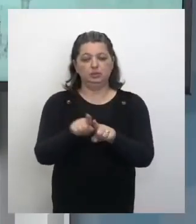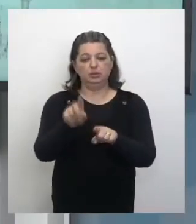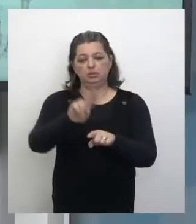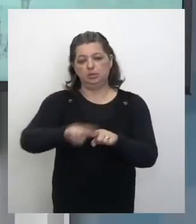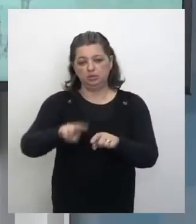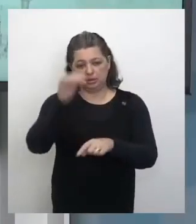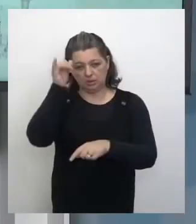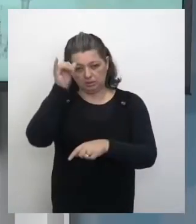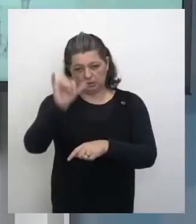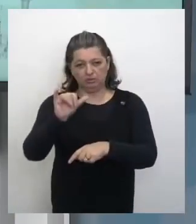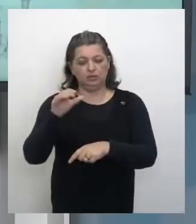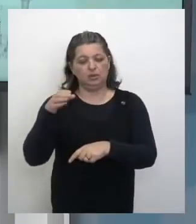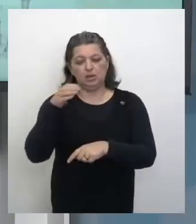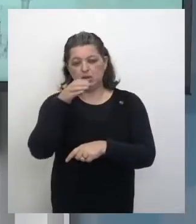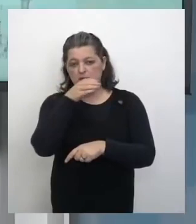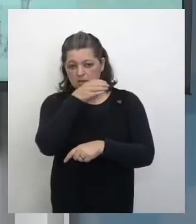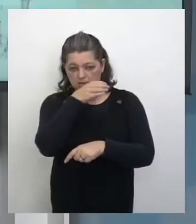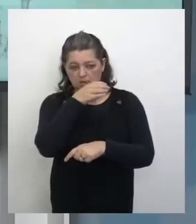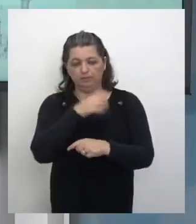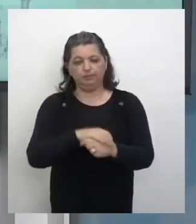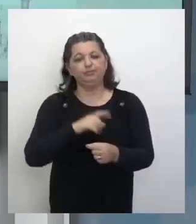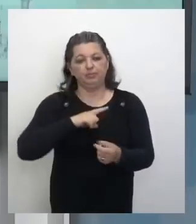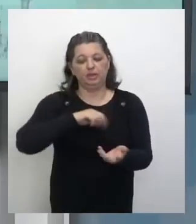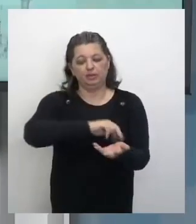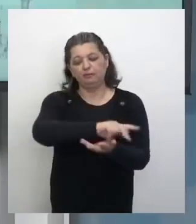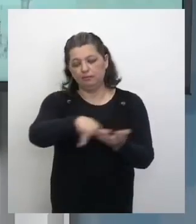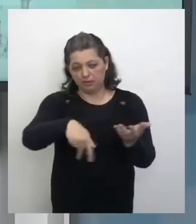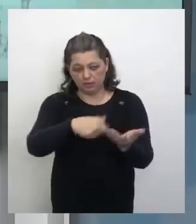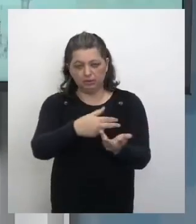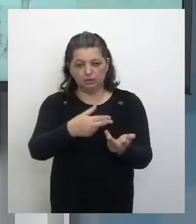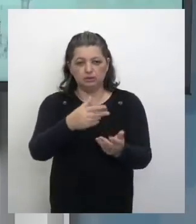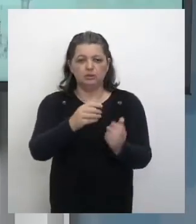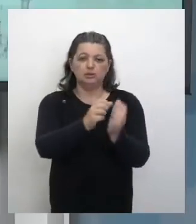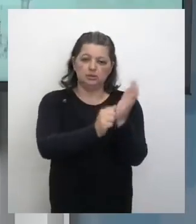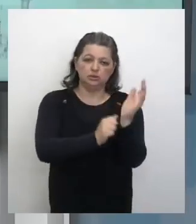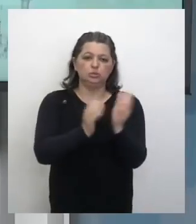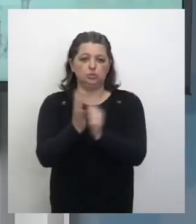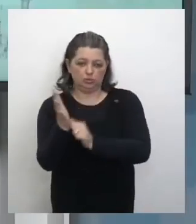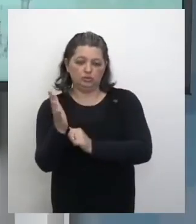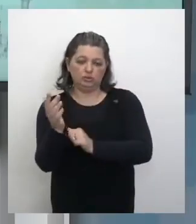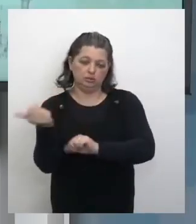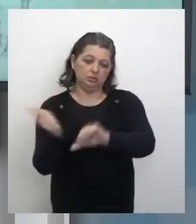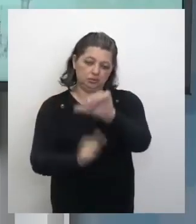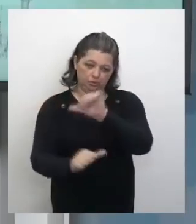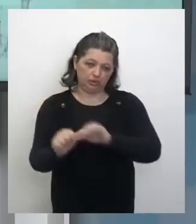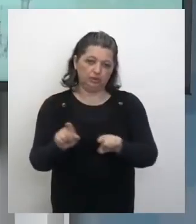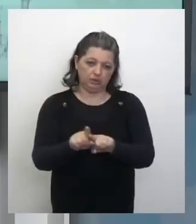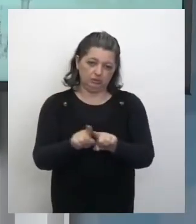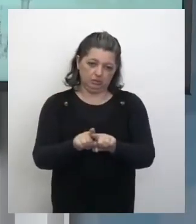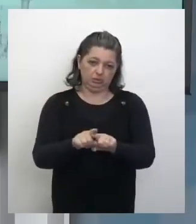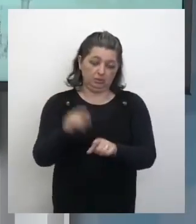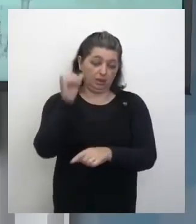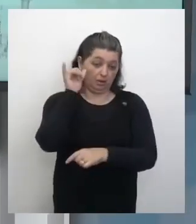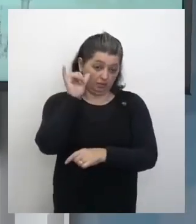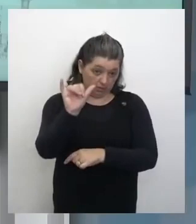tenho vários tipos de luva. Dependendo da reação que eu fizer, eu tenho que trocar uma luva com a outra, né, para não queimar minha